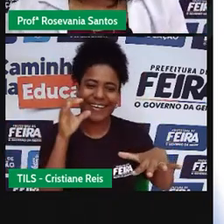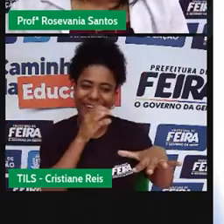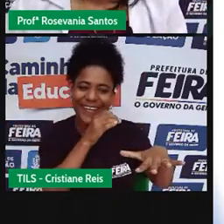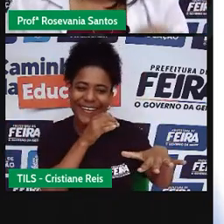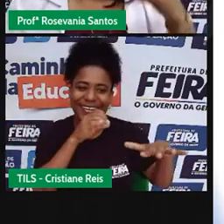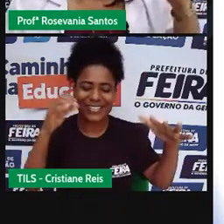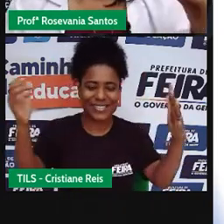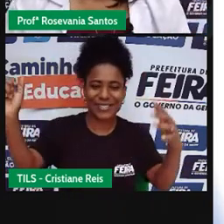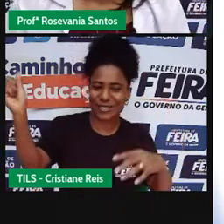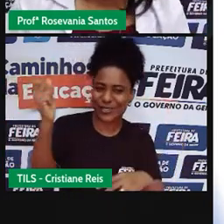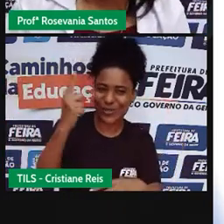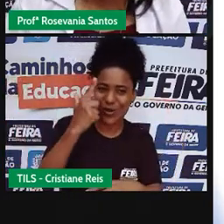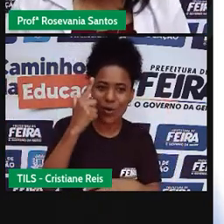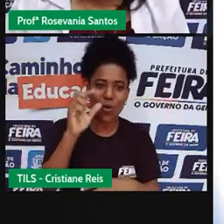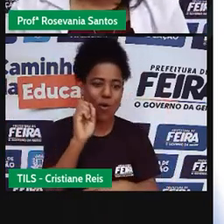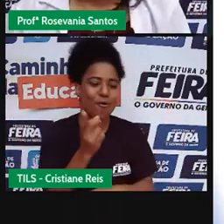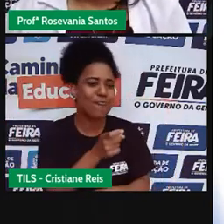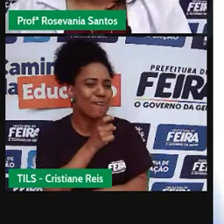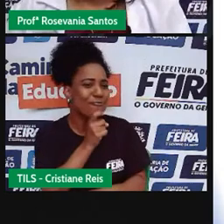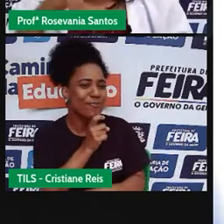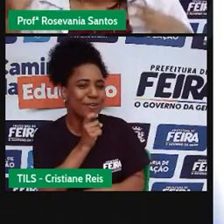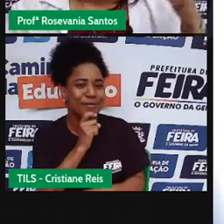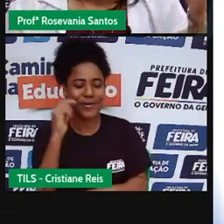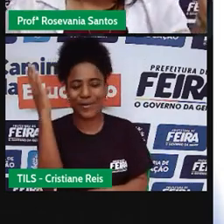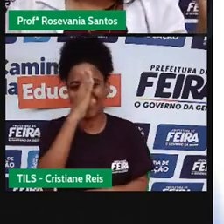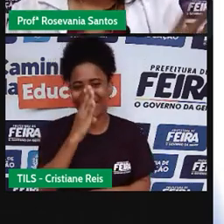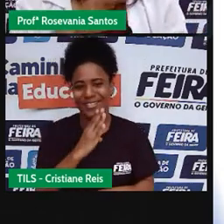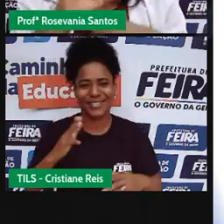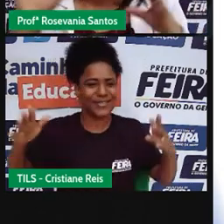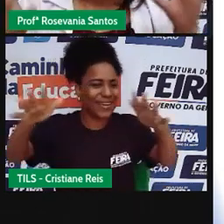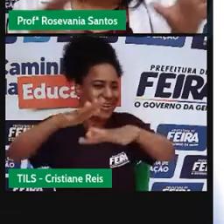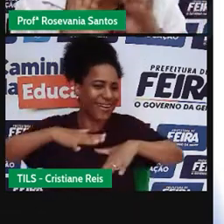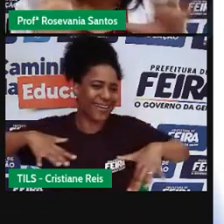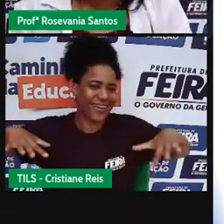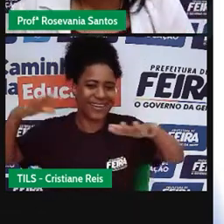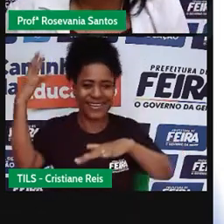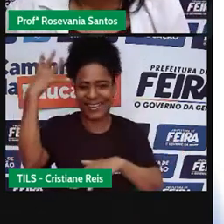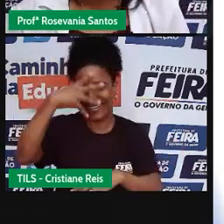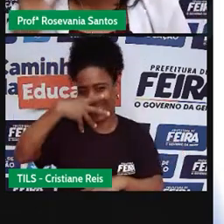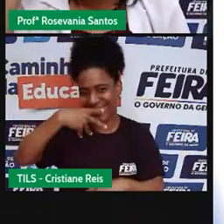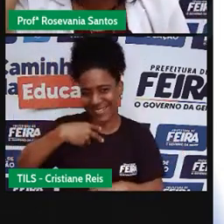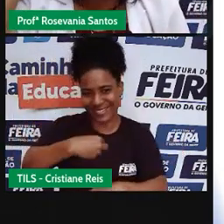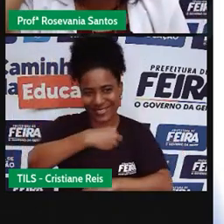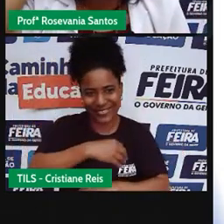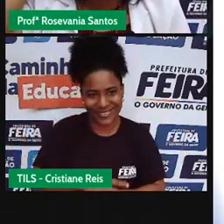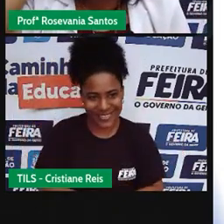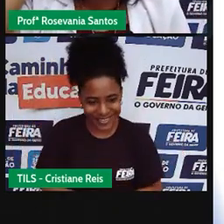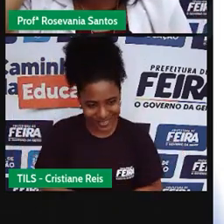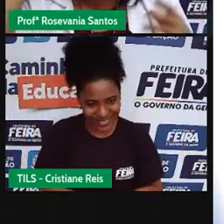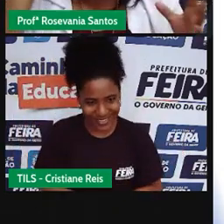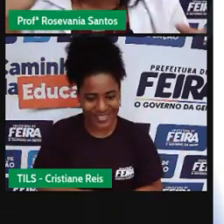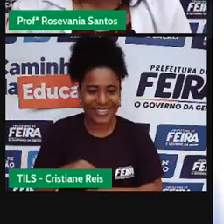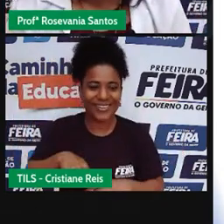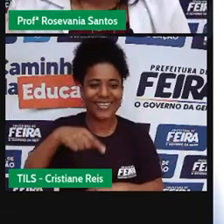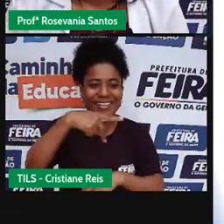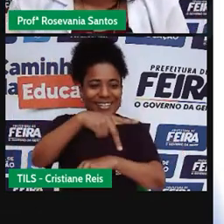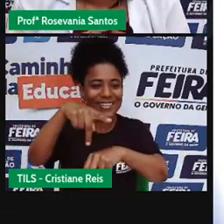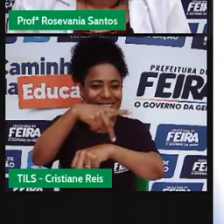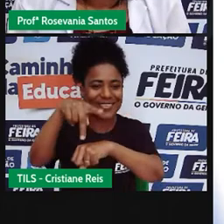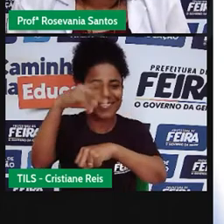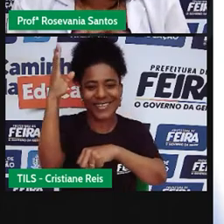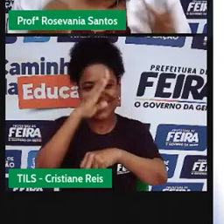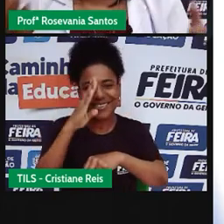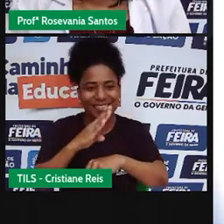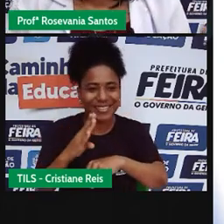pode dizer assim, meio frio e climas frios. Então, a gente, dentro do nosso país, pode conhecer todos esses locais, todos esses ambientes